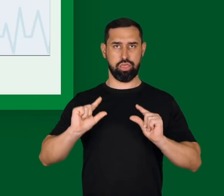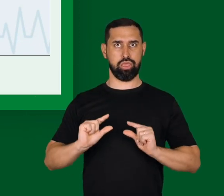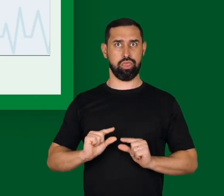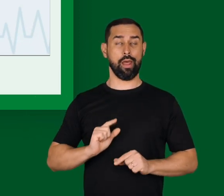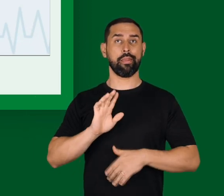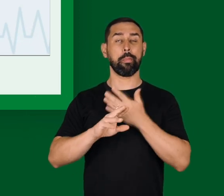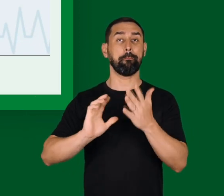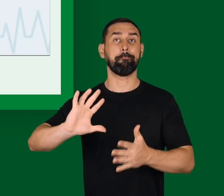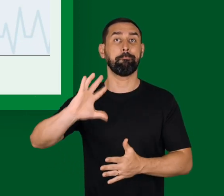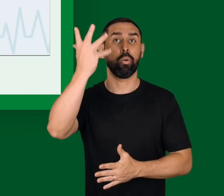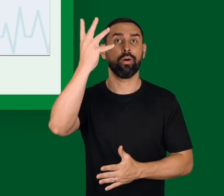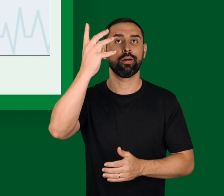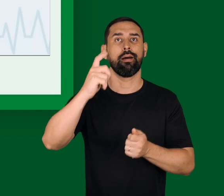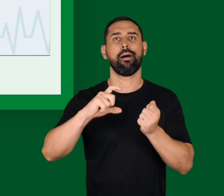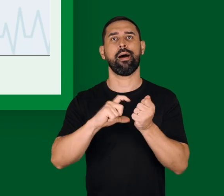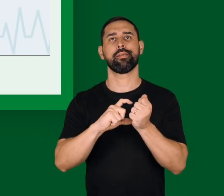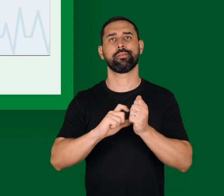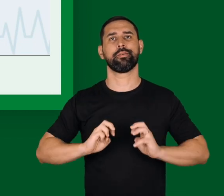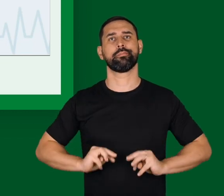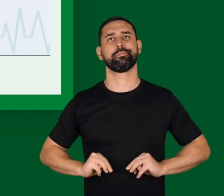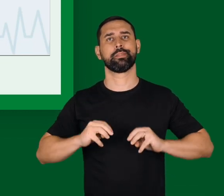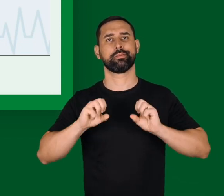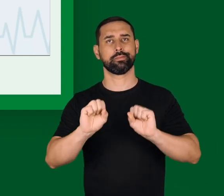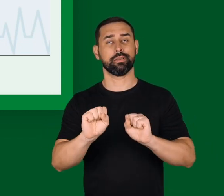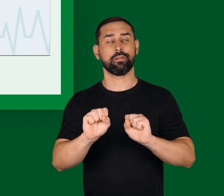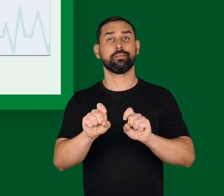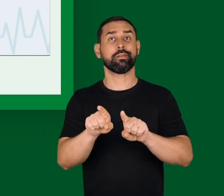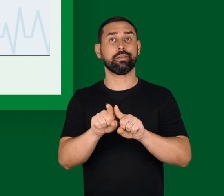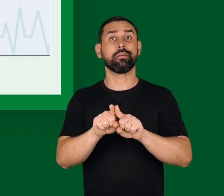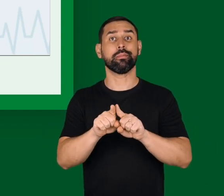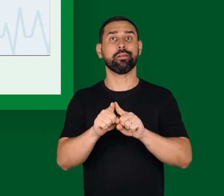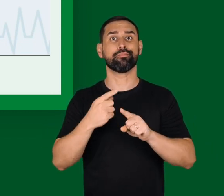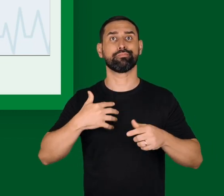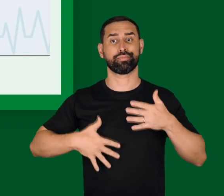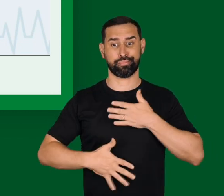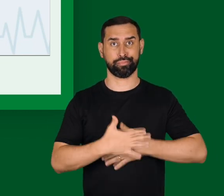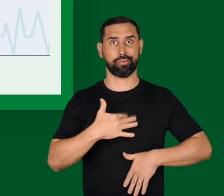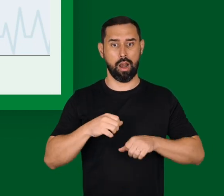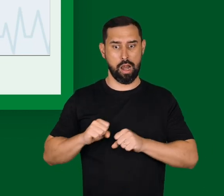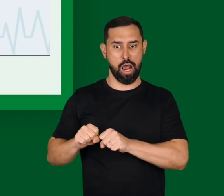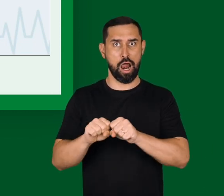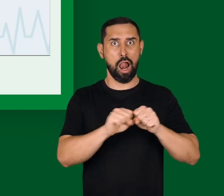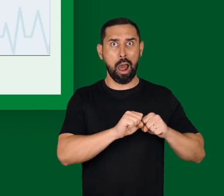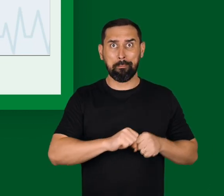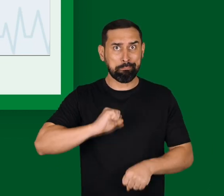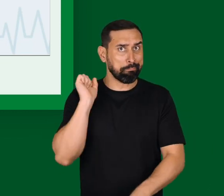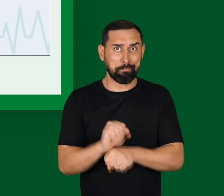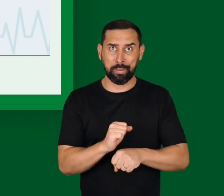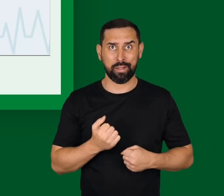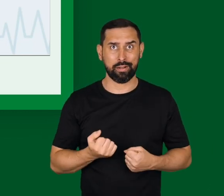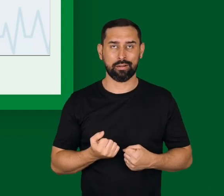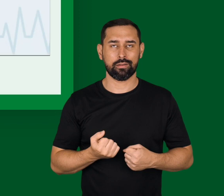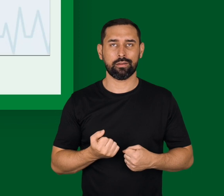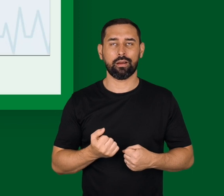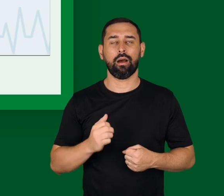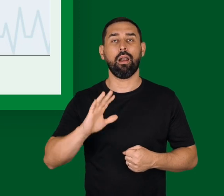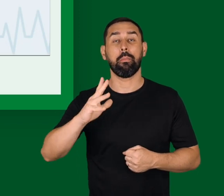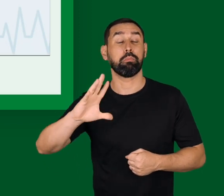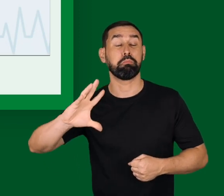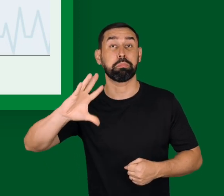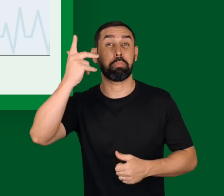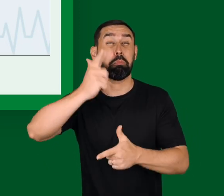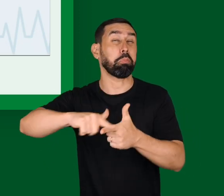causada levando a condições que levam à acidose metabólica e à falência cardiovascular. Então, elas podem ser advindas